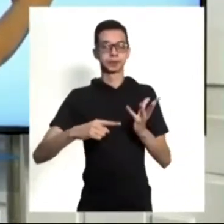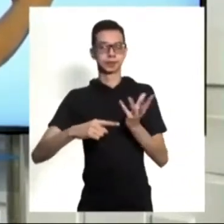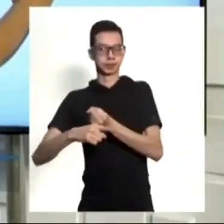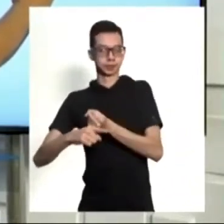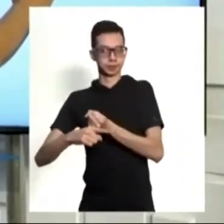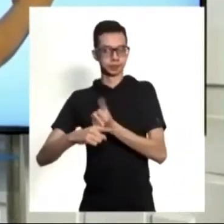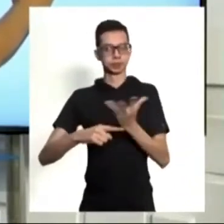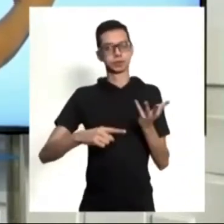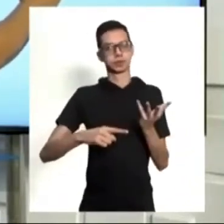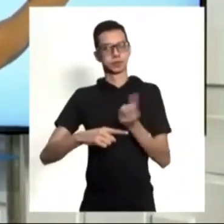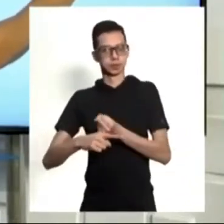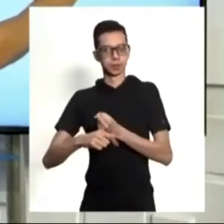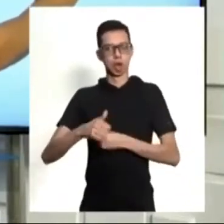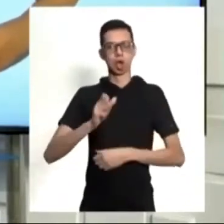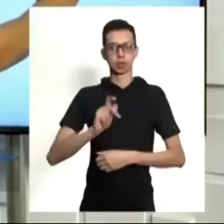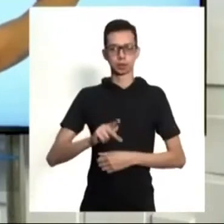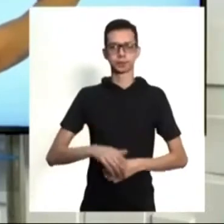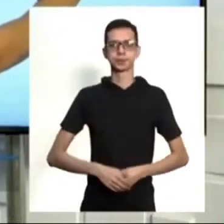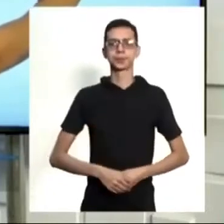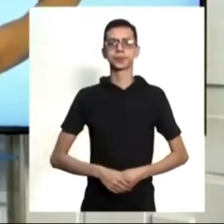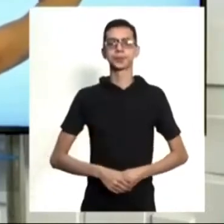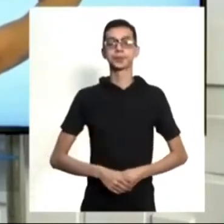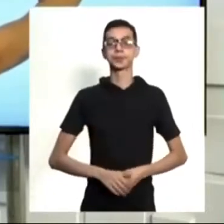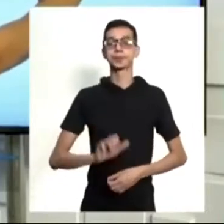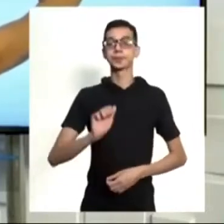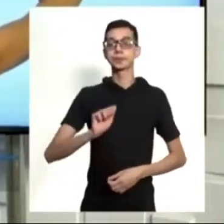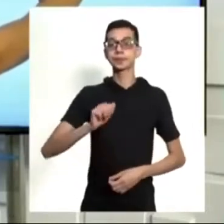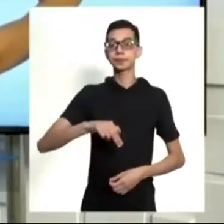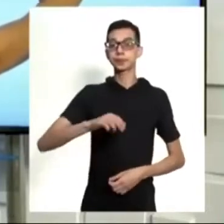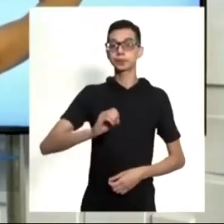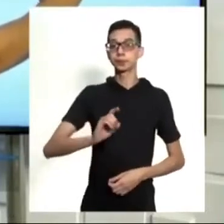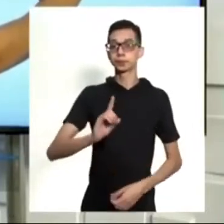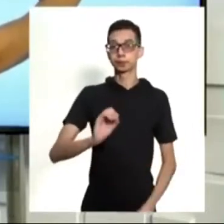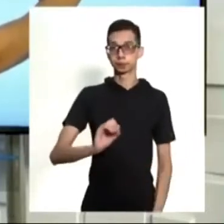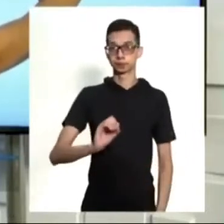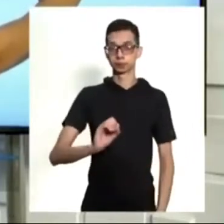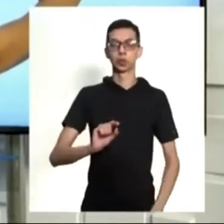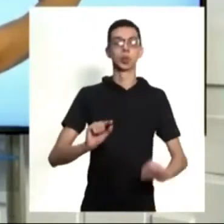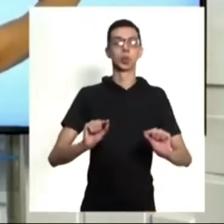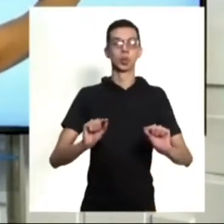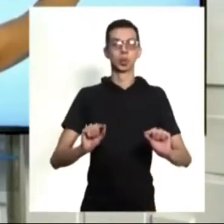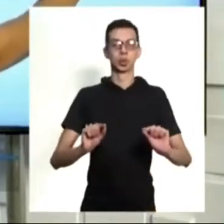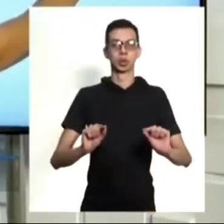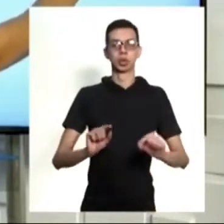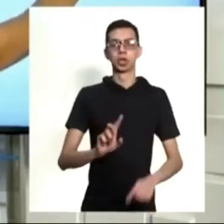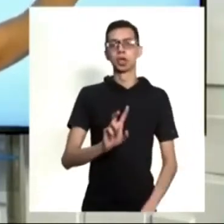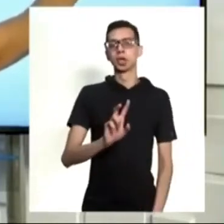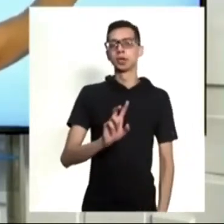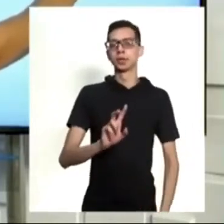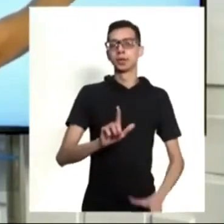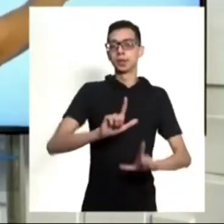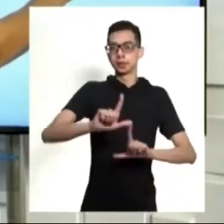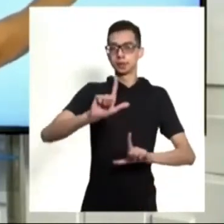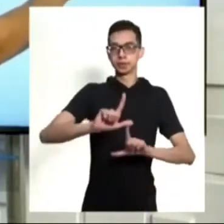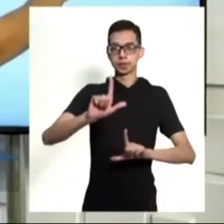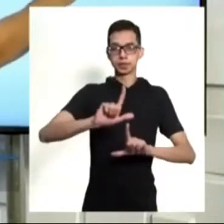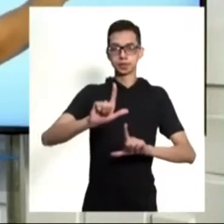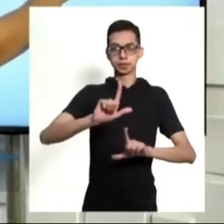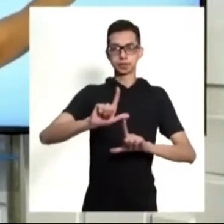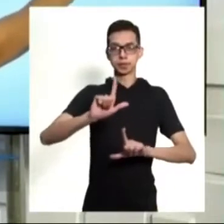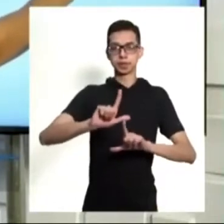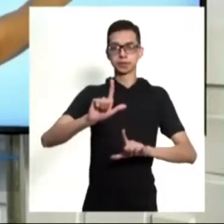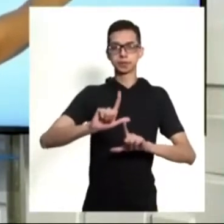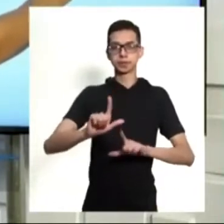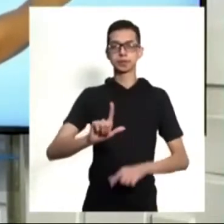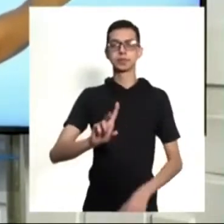vendo? Consoante também. Ânodo, ó. Vogal, oxigênio aqui, ó. Esse O, que parece